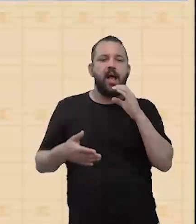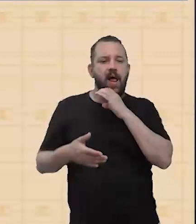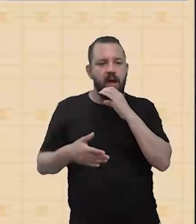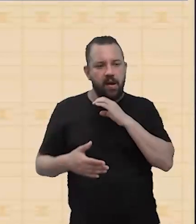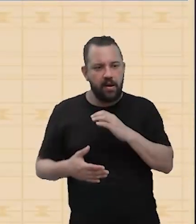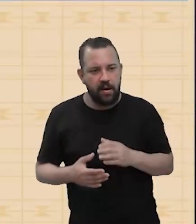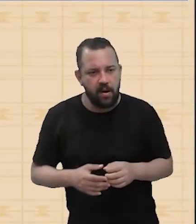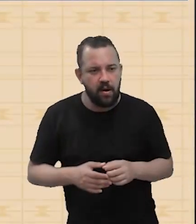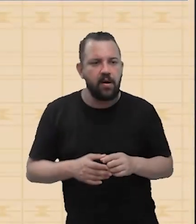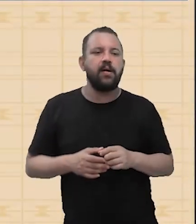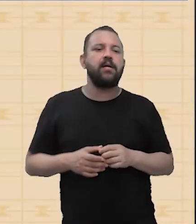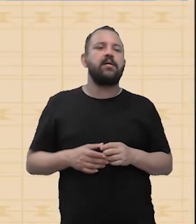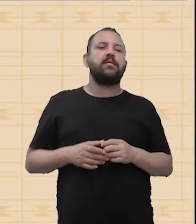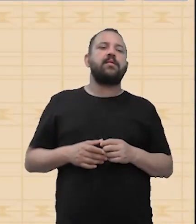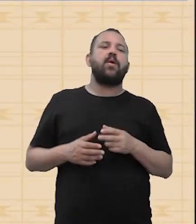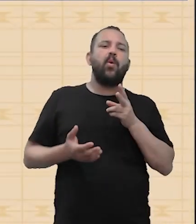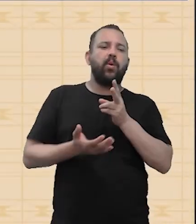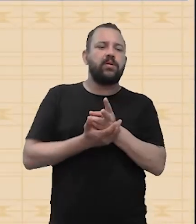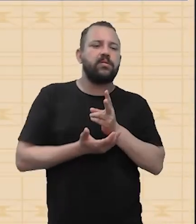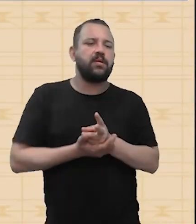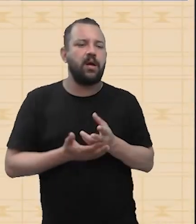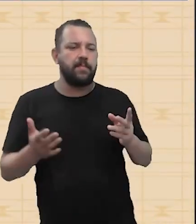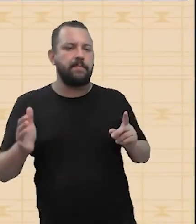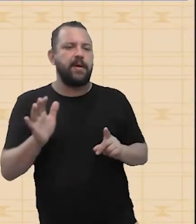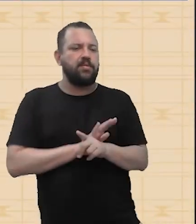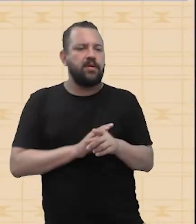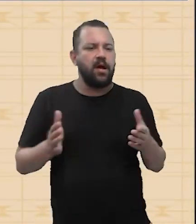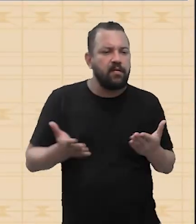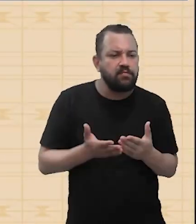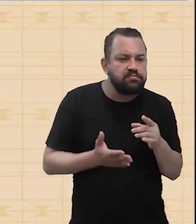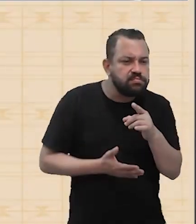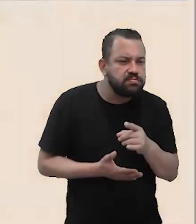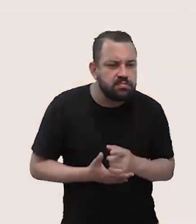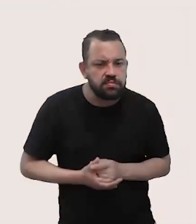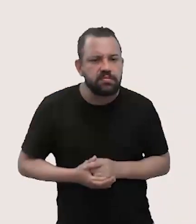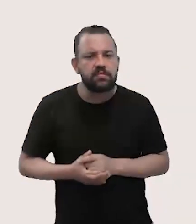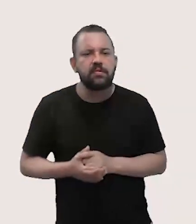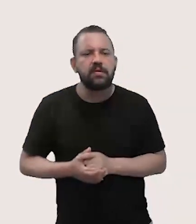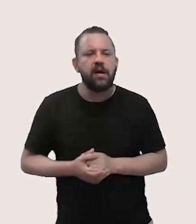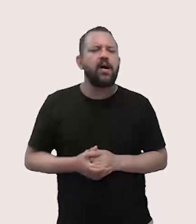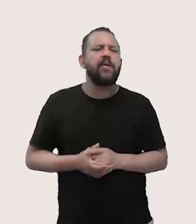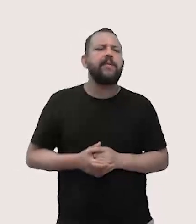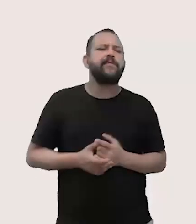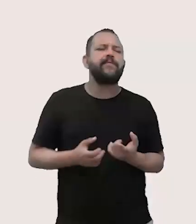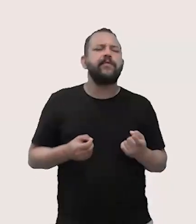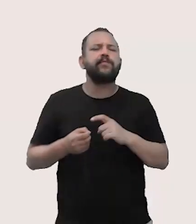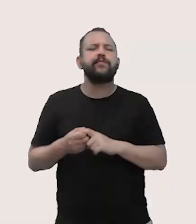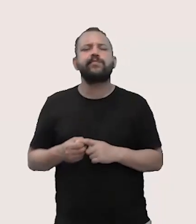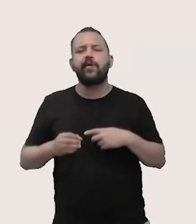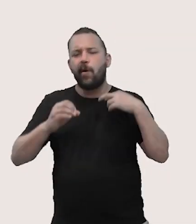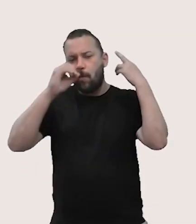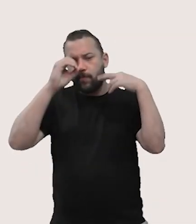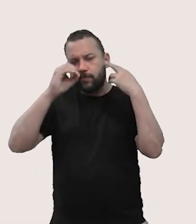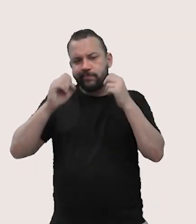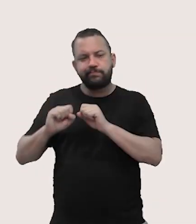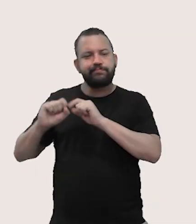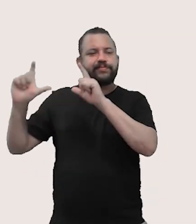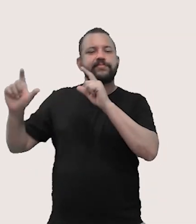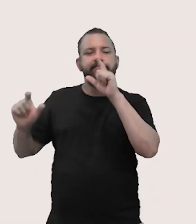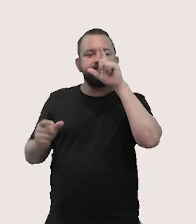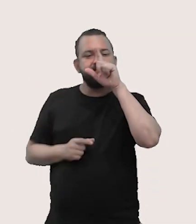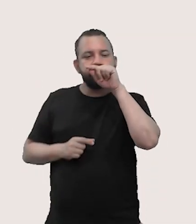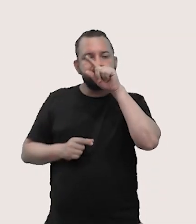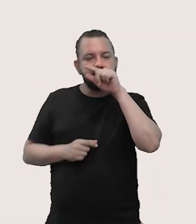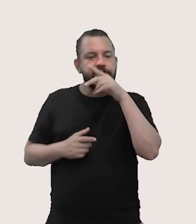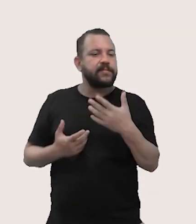dando sequência agora eu vou perguntar a você. Vamos voltar para a pergunta do pássaro. Ó, Robertão, joga esse pássaro aí na tela, Robertão. E a pergunta